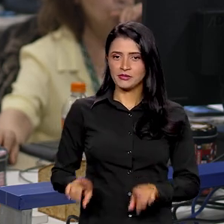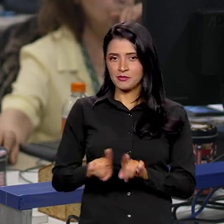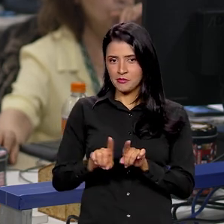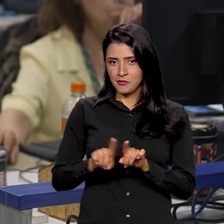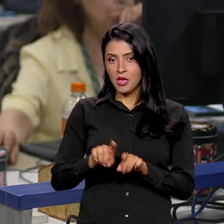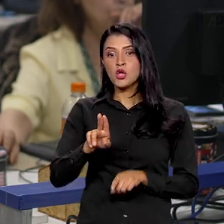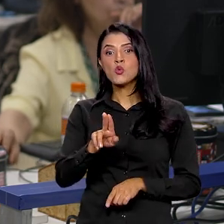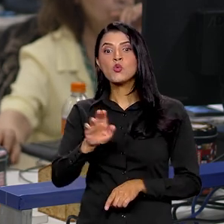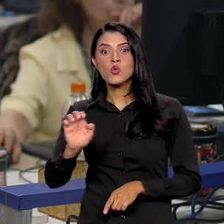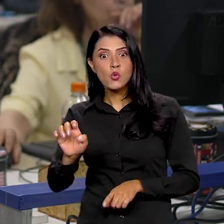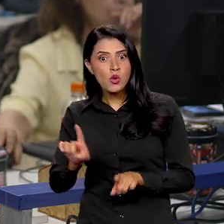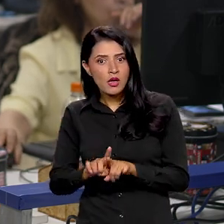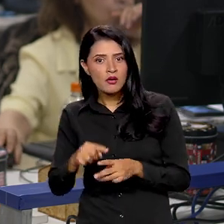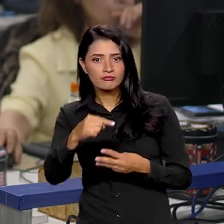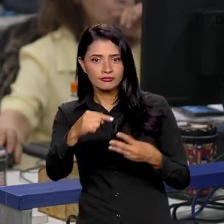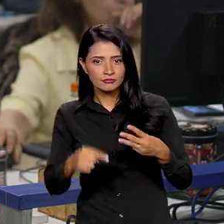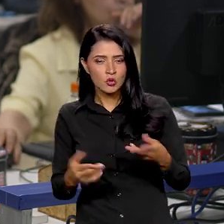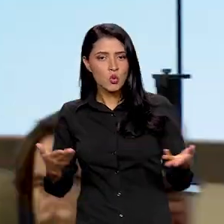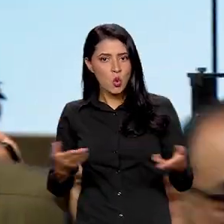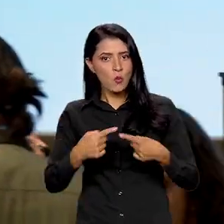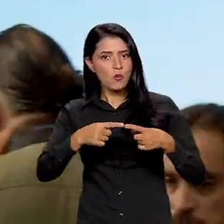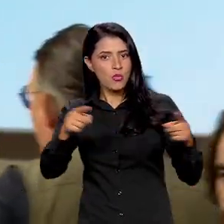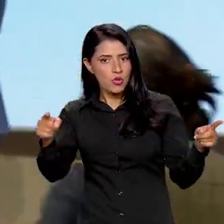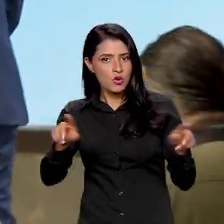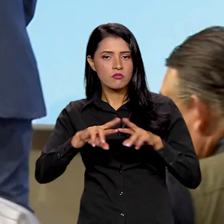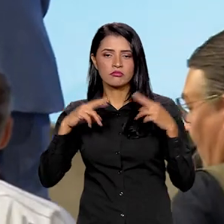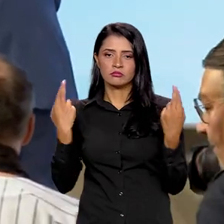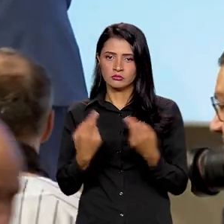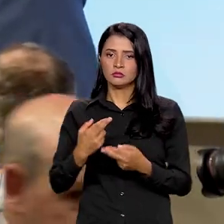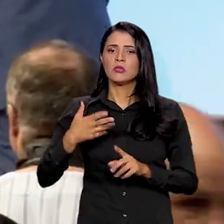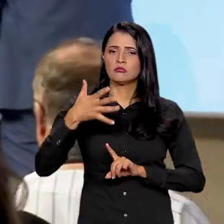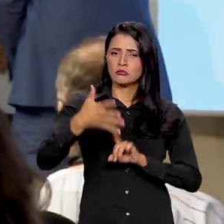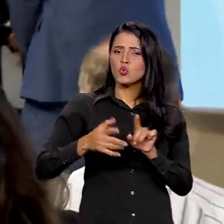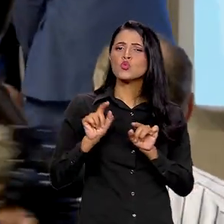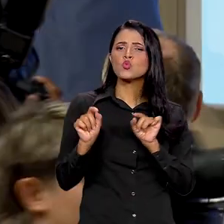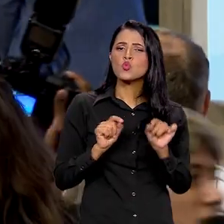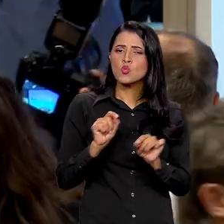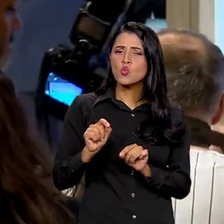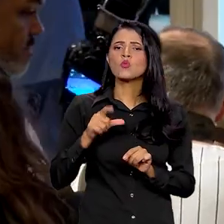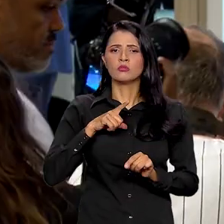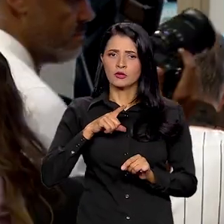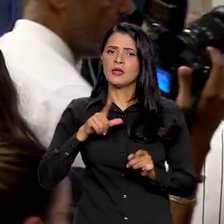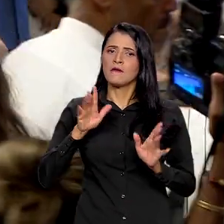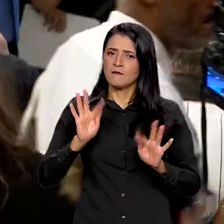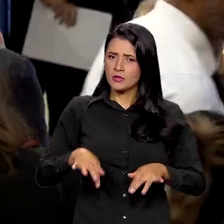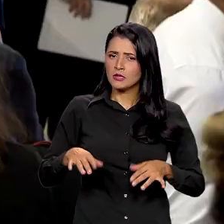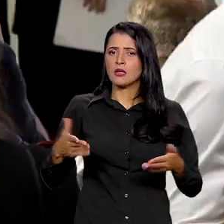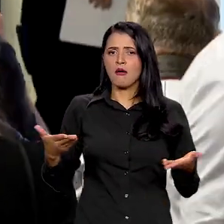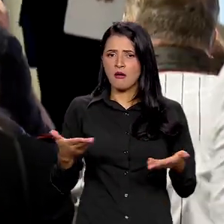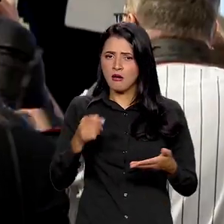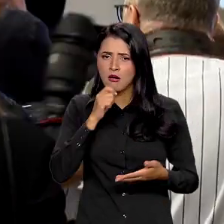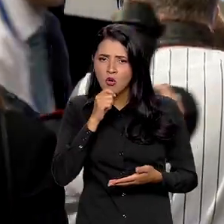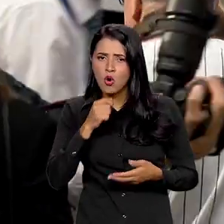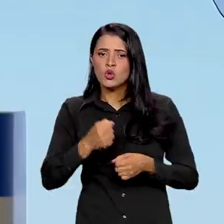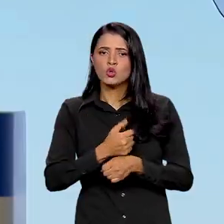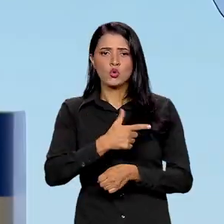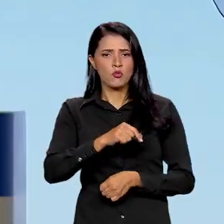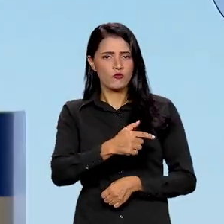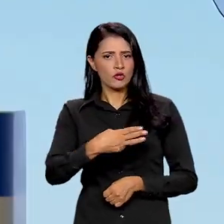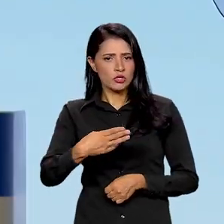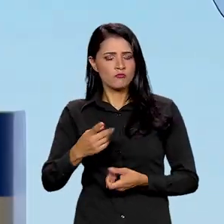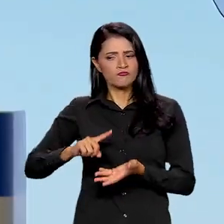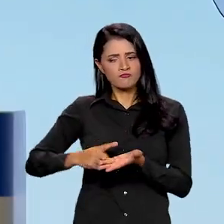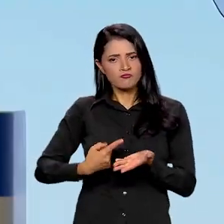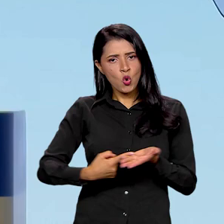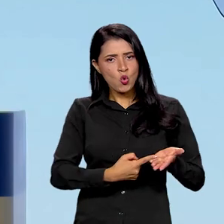latino-americanos e caribenhos e da União Europeia. Hoje, na abertura da cúpula, Lula disse que espera fechar ainda em 2023 um